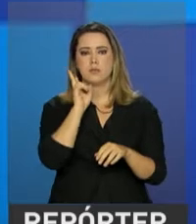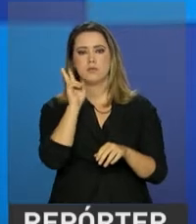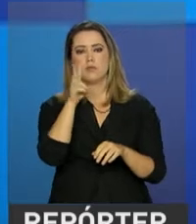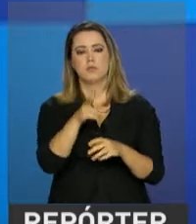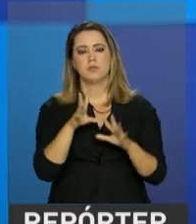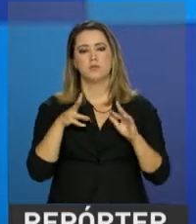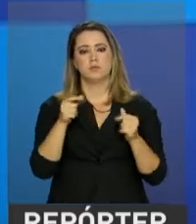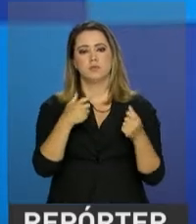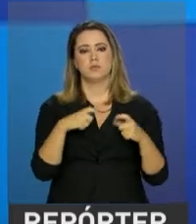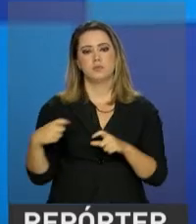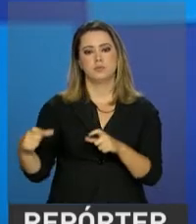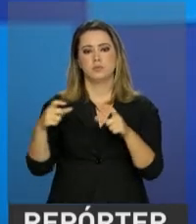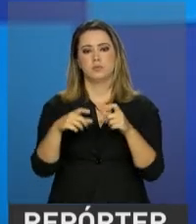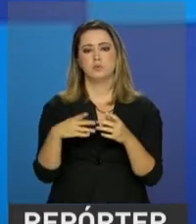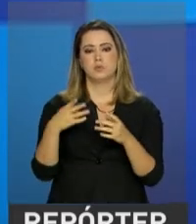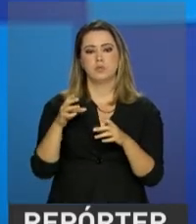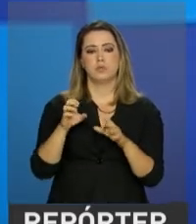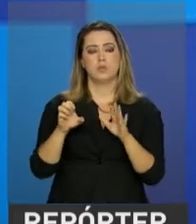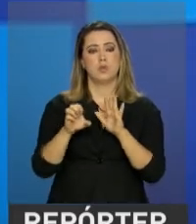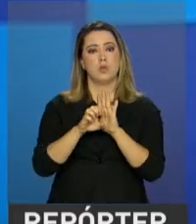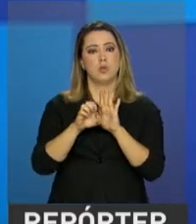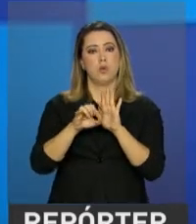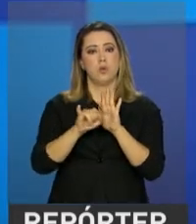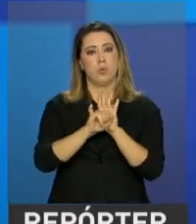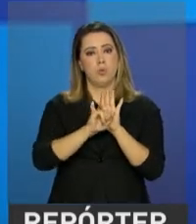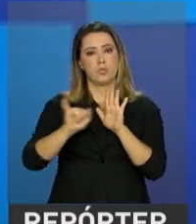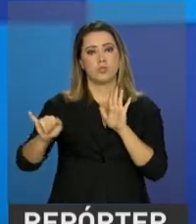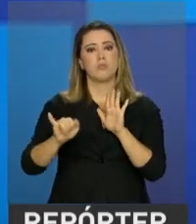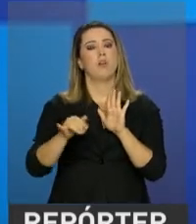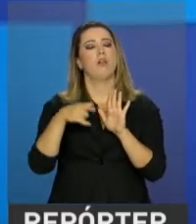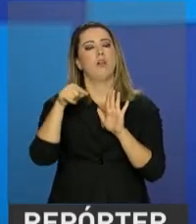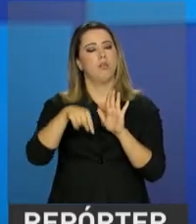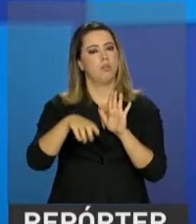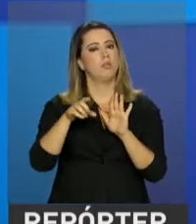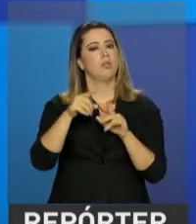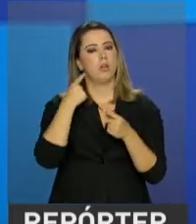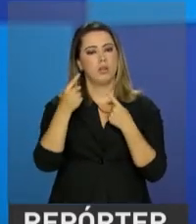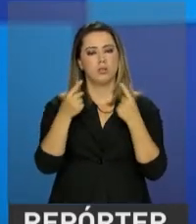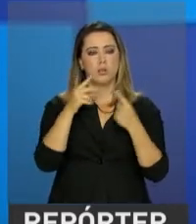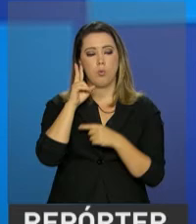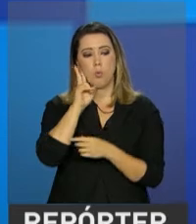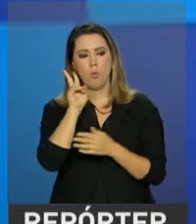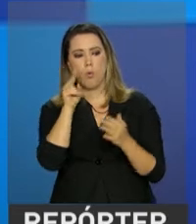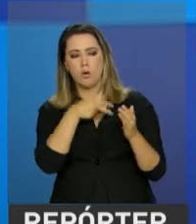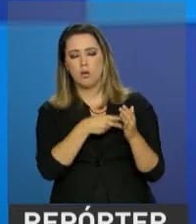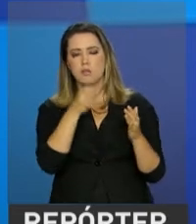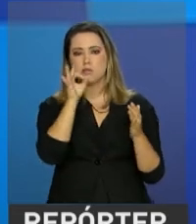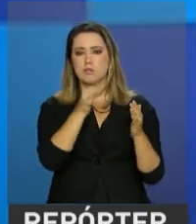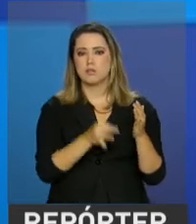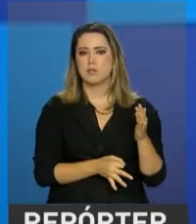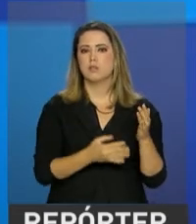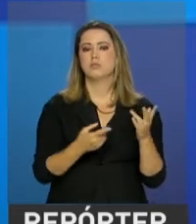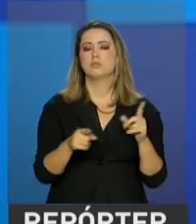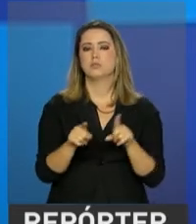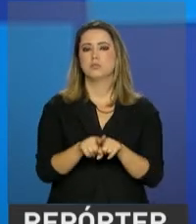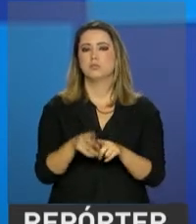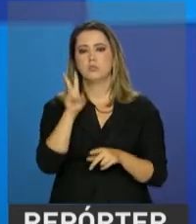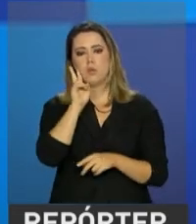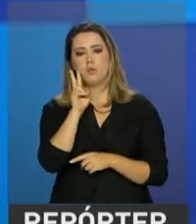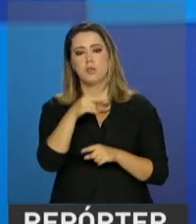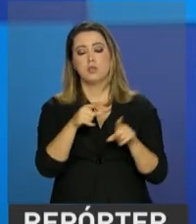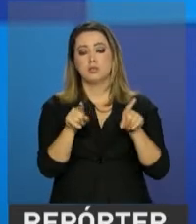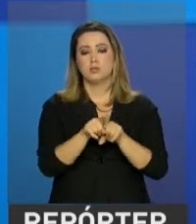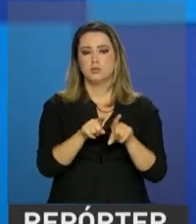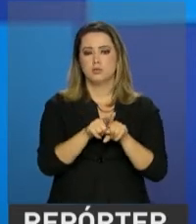que está porto digital e cada um presta atenção leva em consideração aspectos com